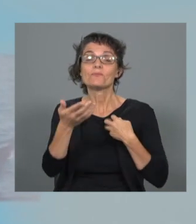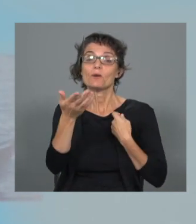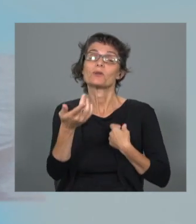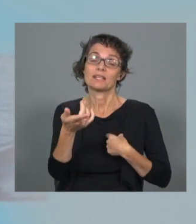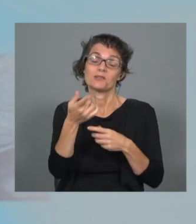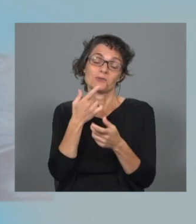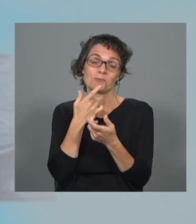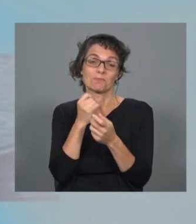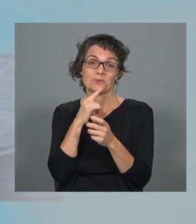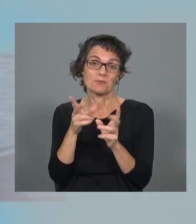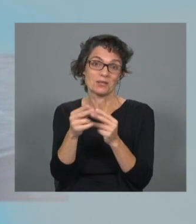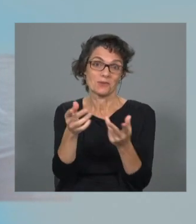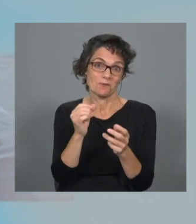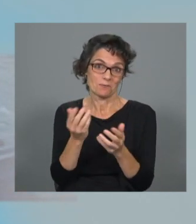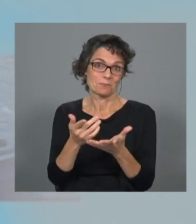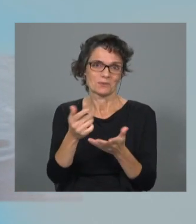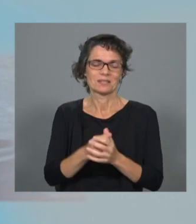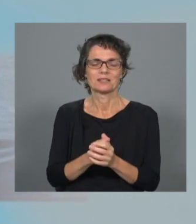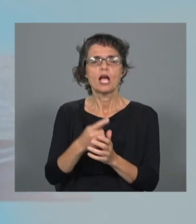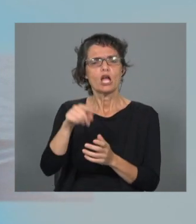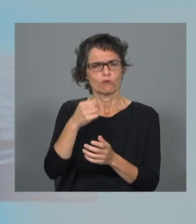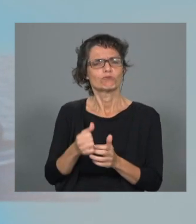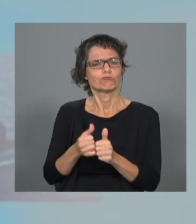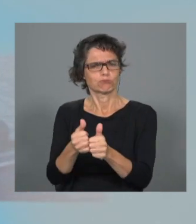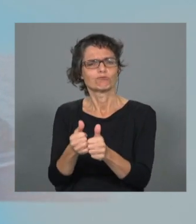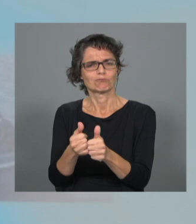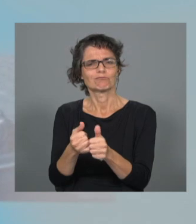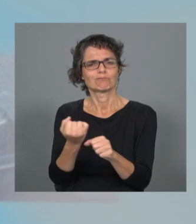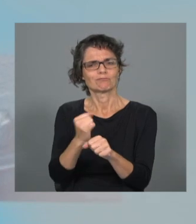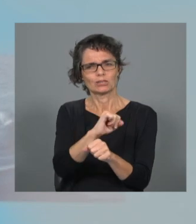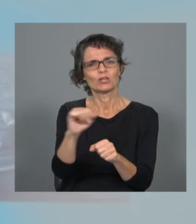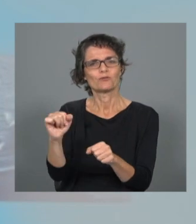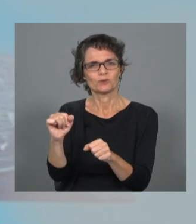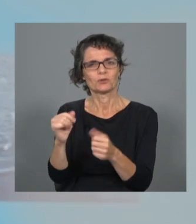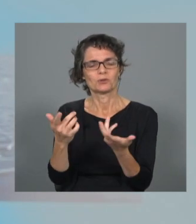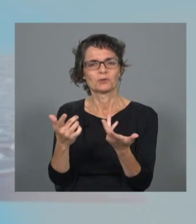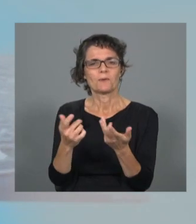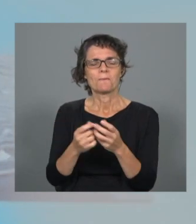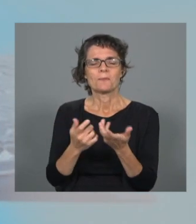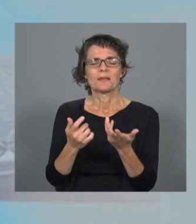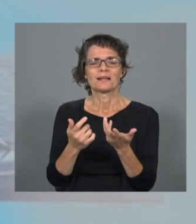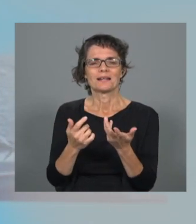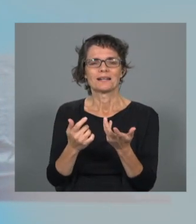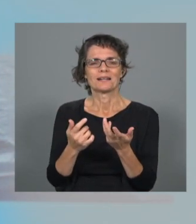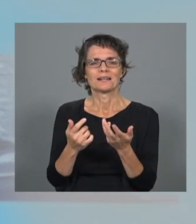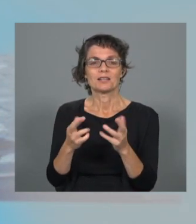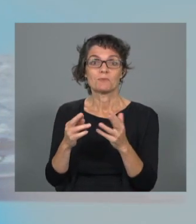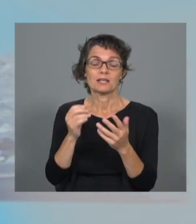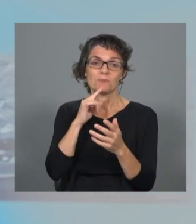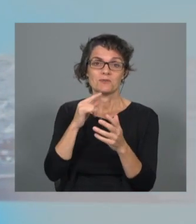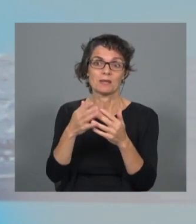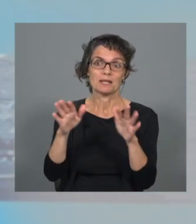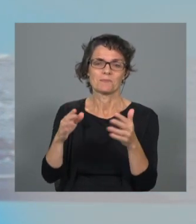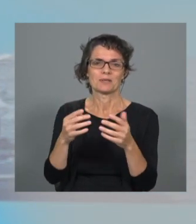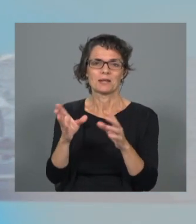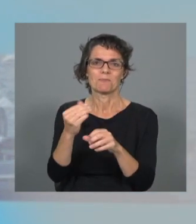permitem. Vamos continuar então a acompanhar aquilo que vai sendo possível abrir com toda a prudência que se pede. Obviamente, Padre Nuno,